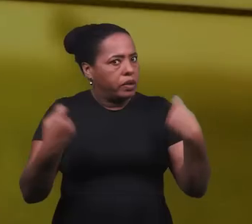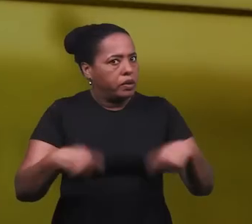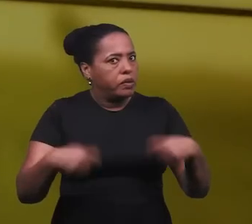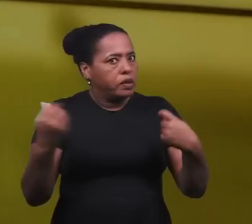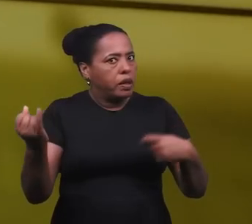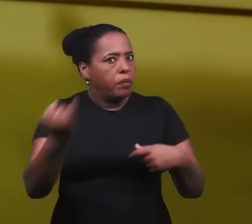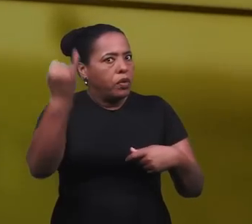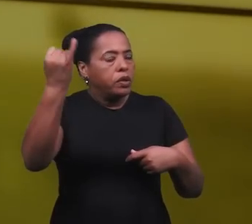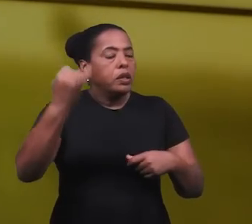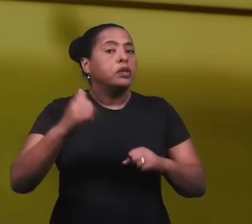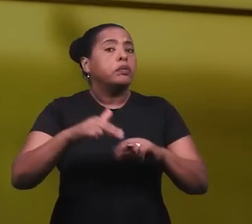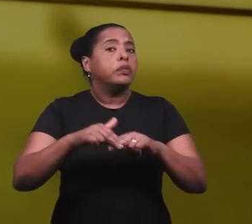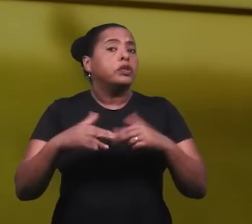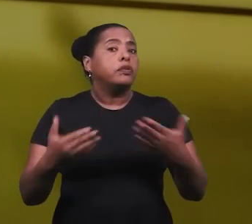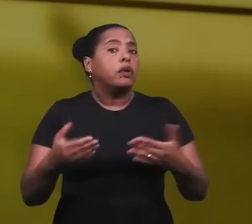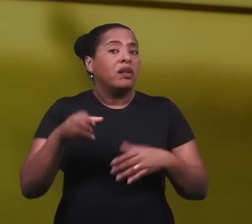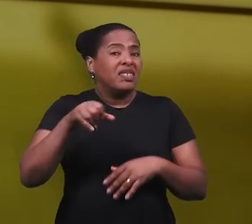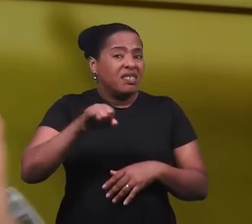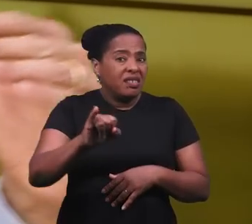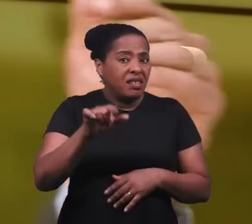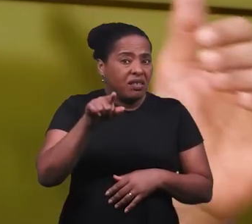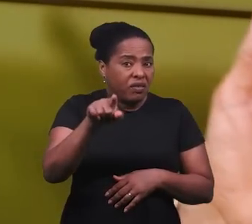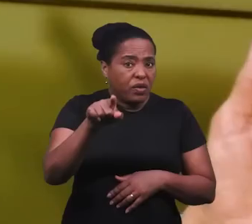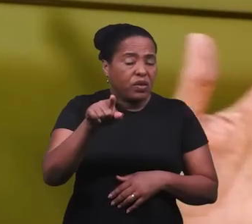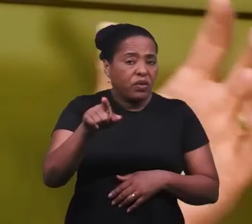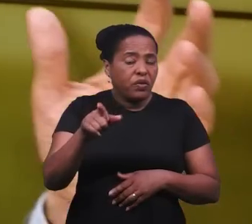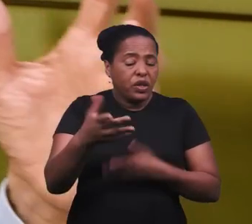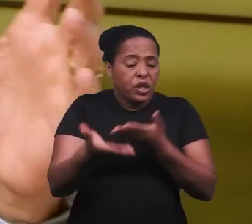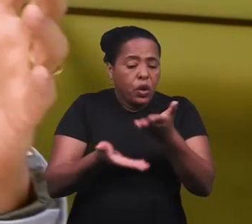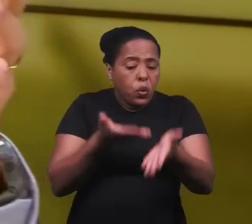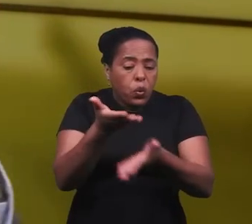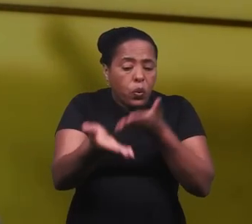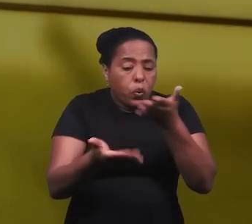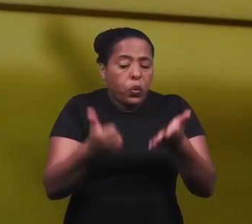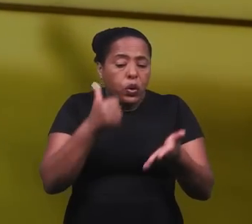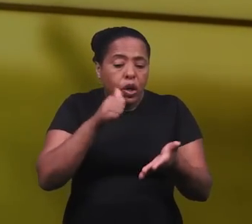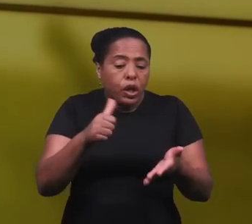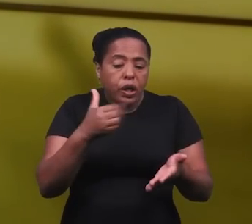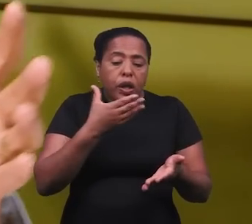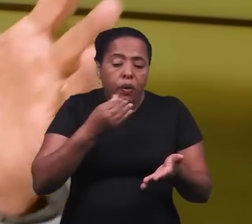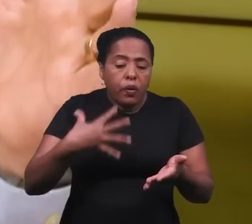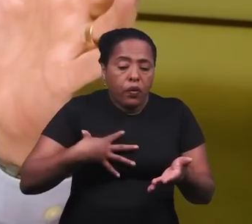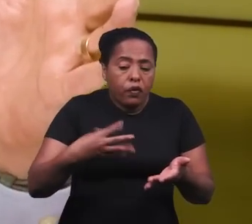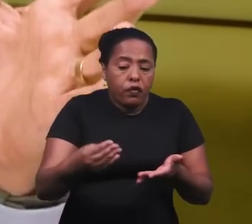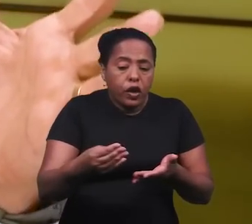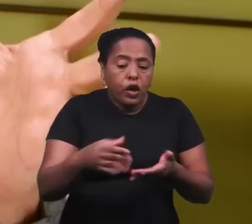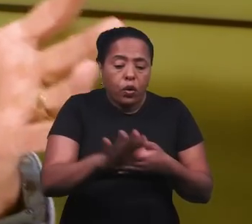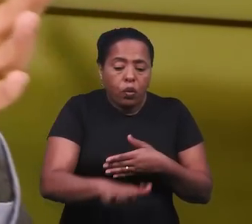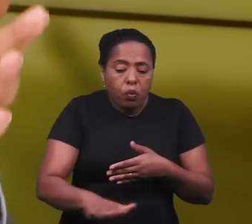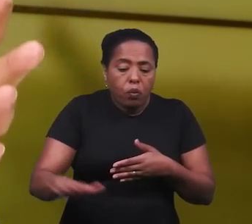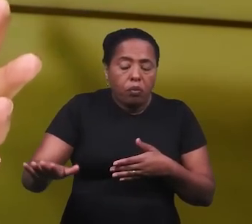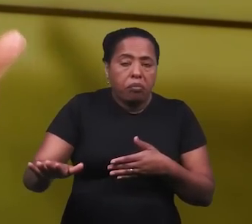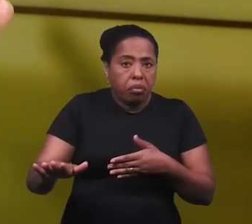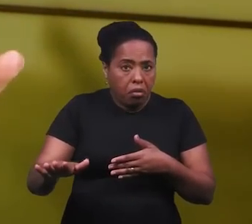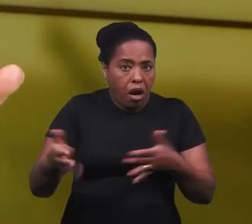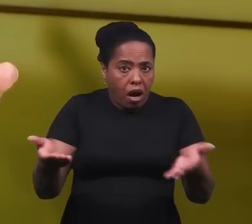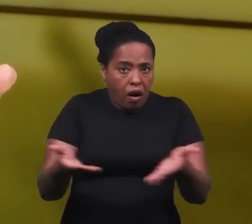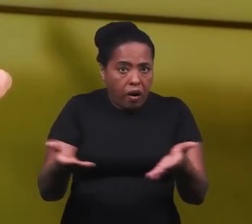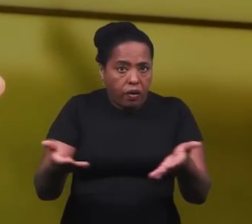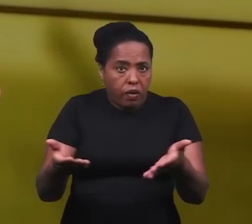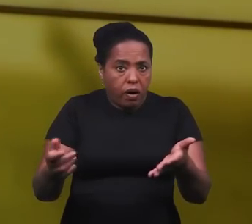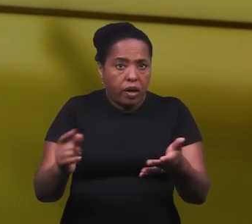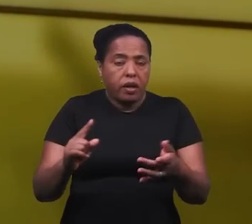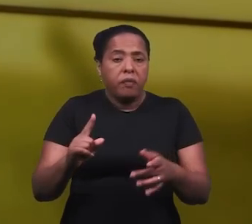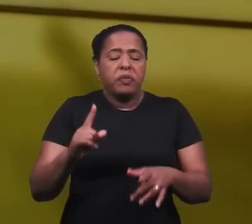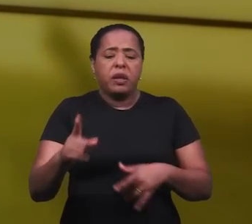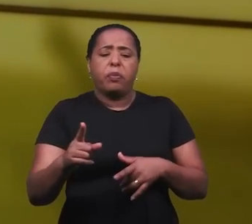né? Nós precisamos de ter equilíbrio, porque, por exemplo, se você não cuidar do seu filho, da sua filha agora na